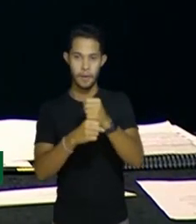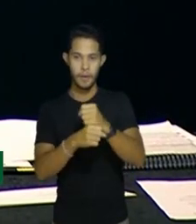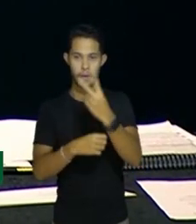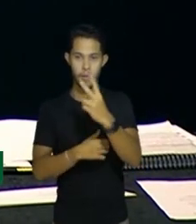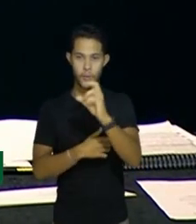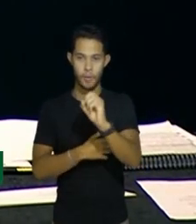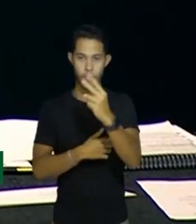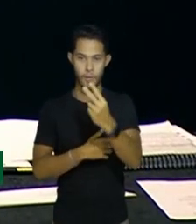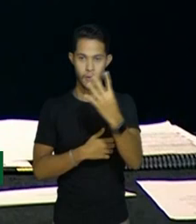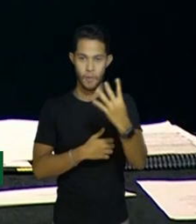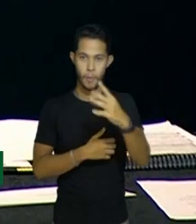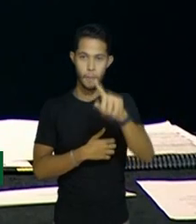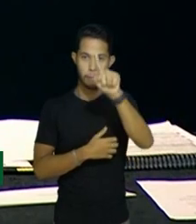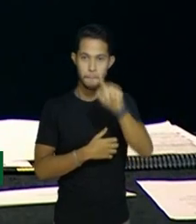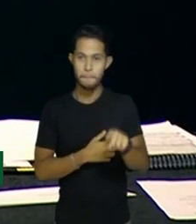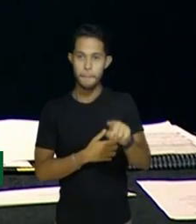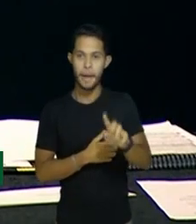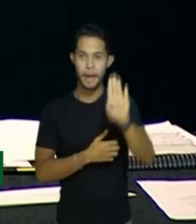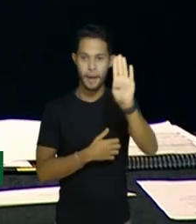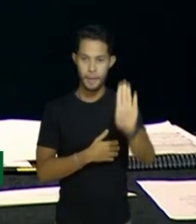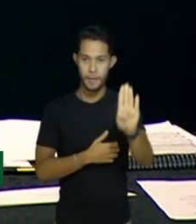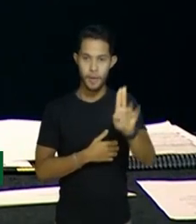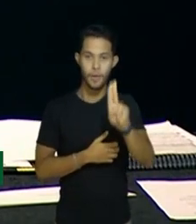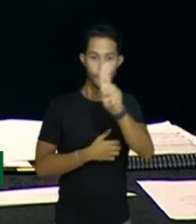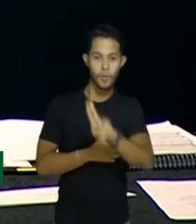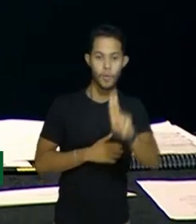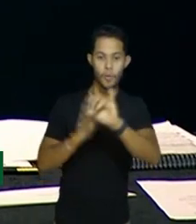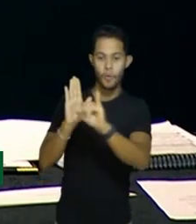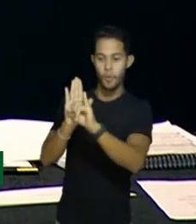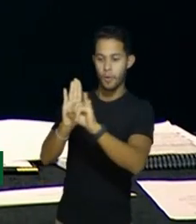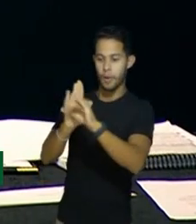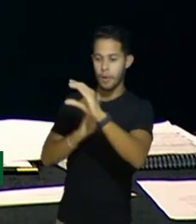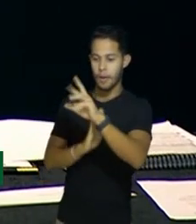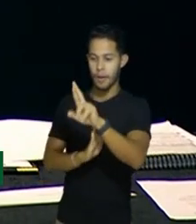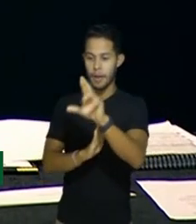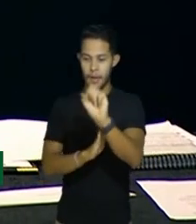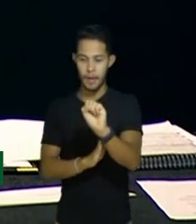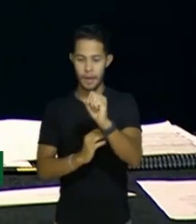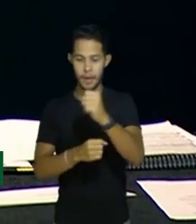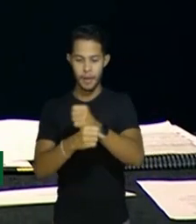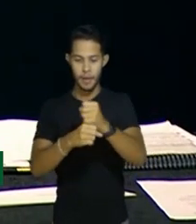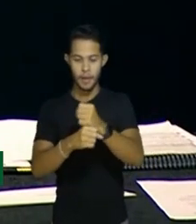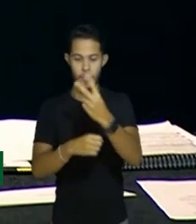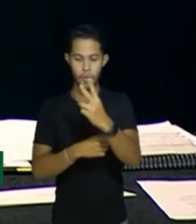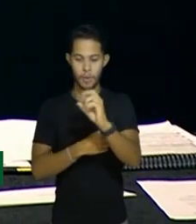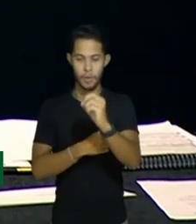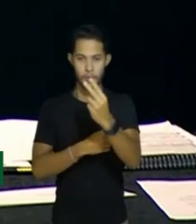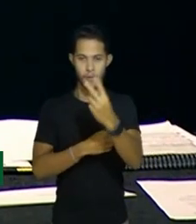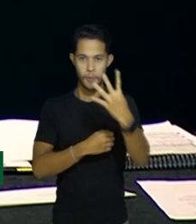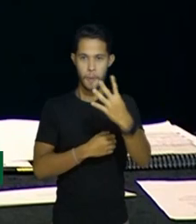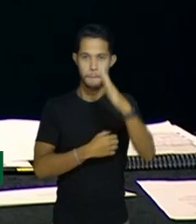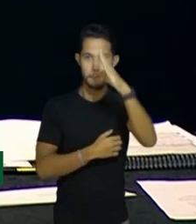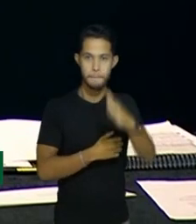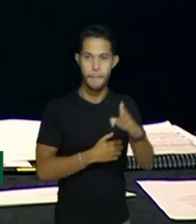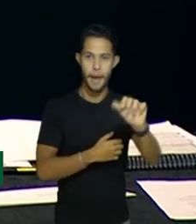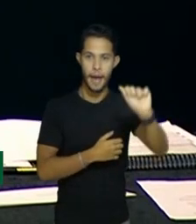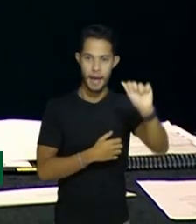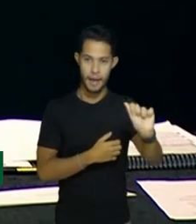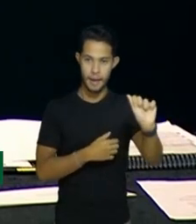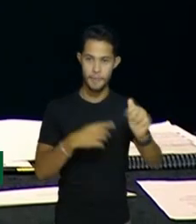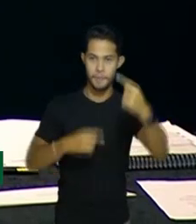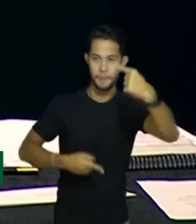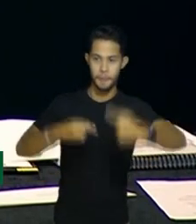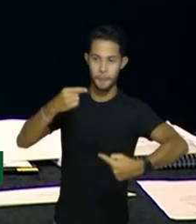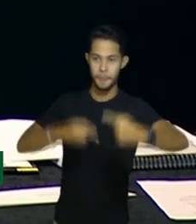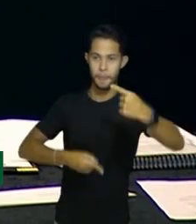2024-B, utilizando o mesmo edital CFS 2024-A, em discussão. Não havendo quem queira